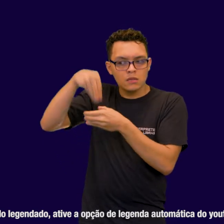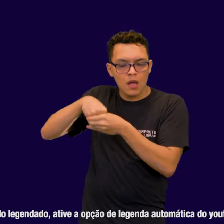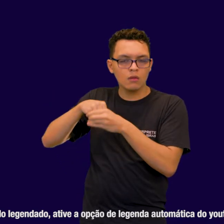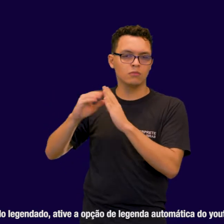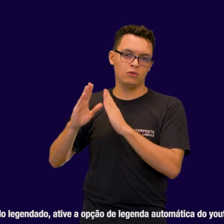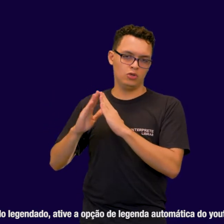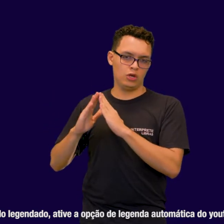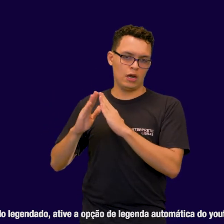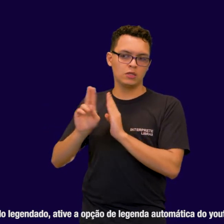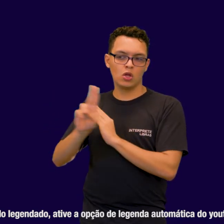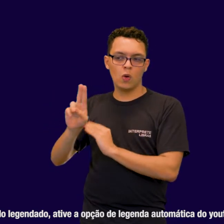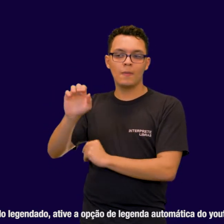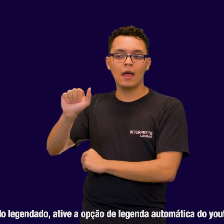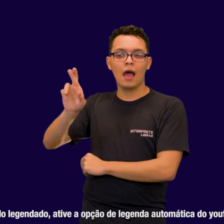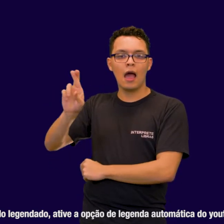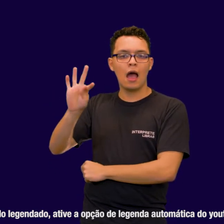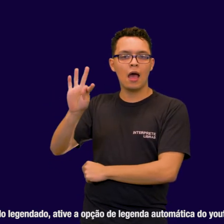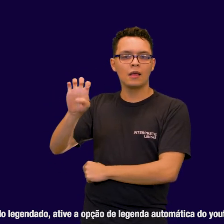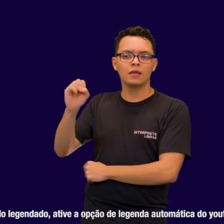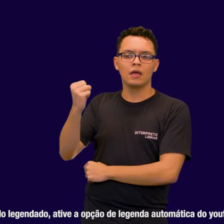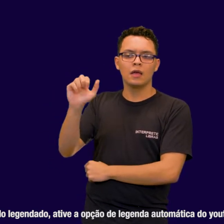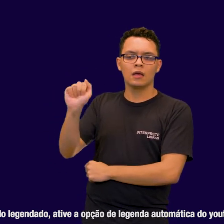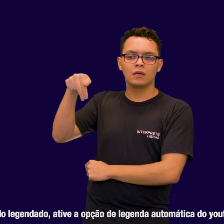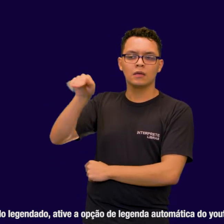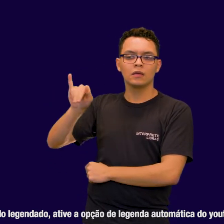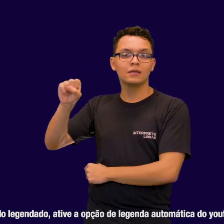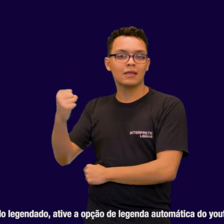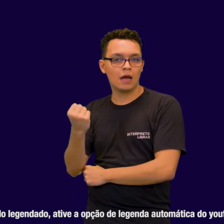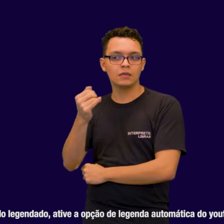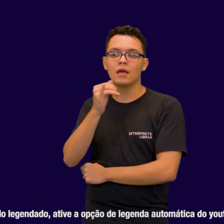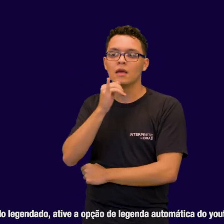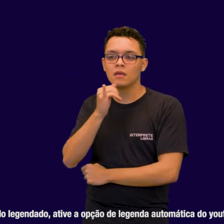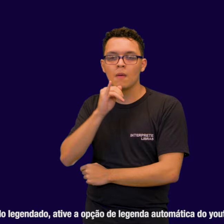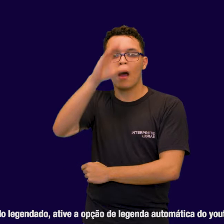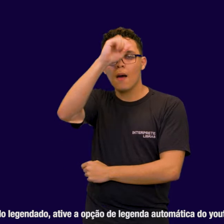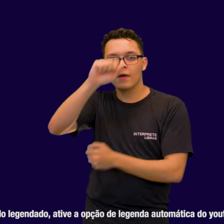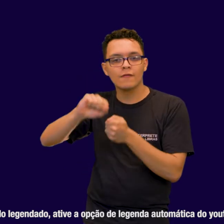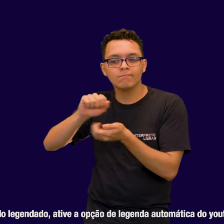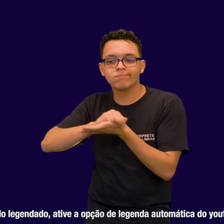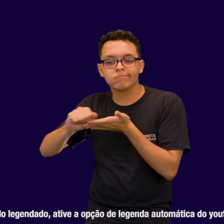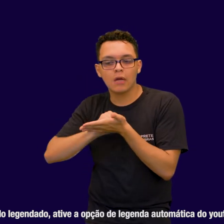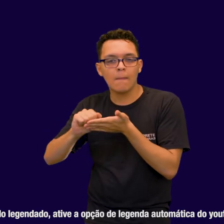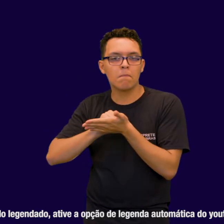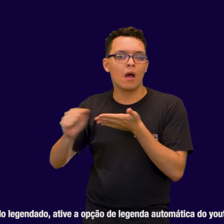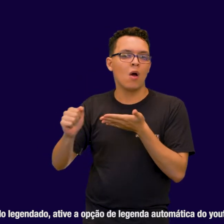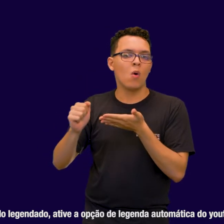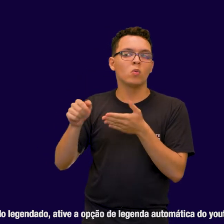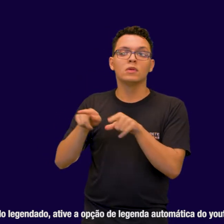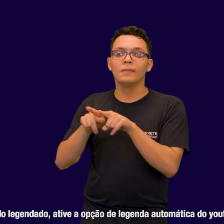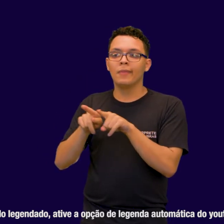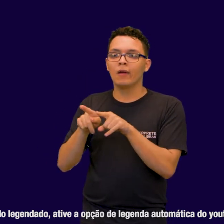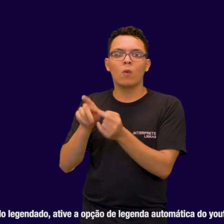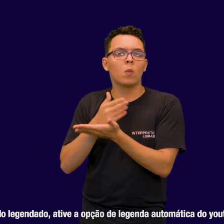produtos artesanais tomaram outra dimensão. Então, passou-se a fazer sabão em casa, muitas pessoas